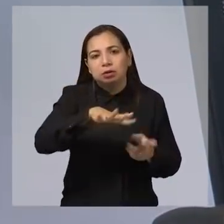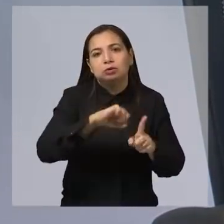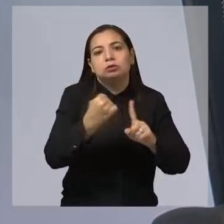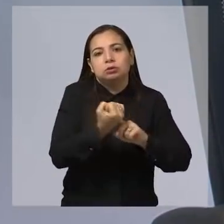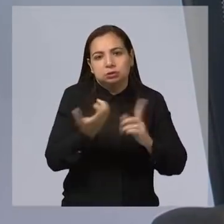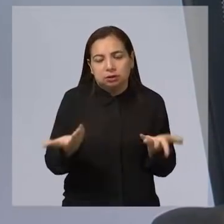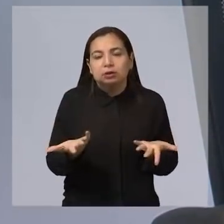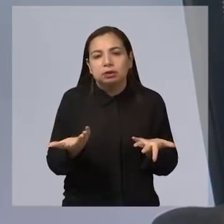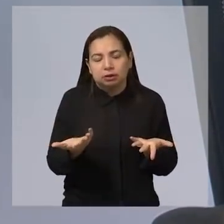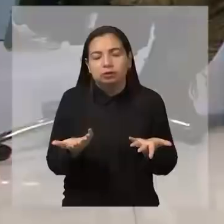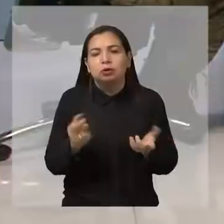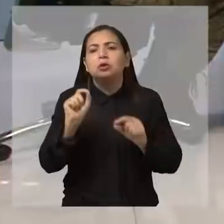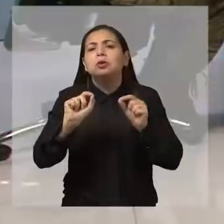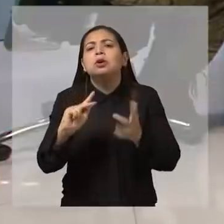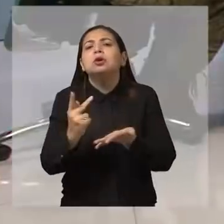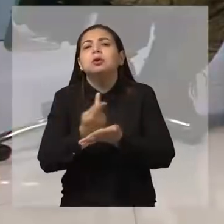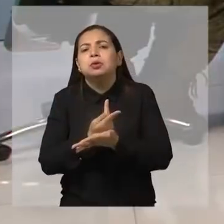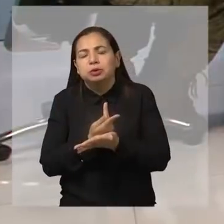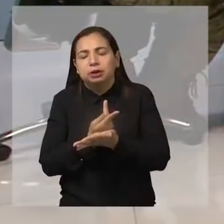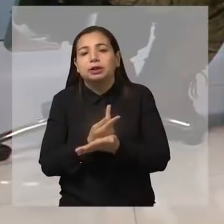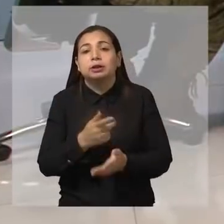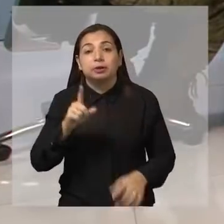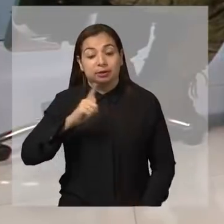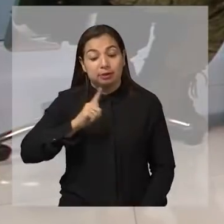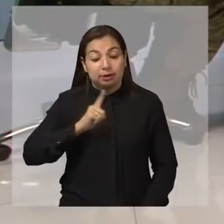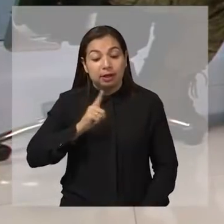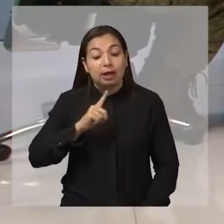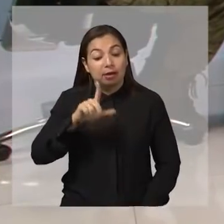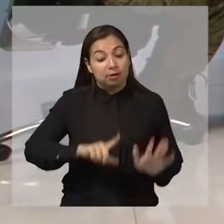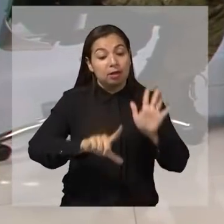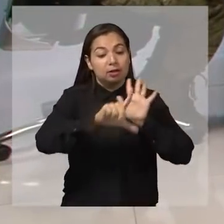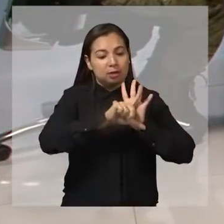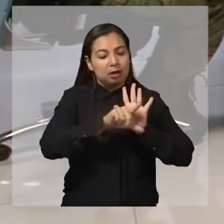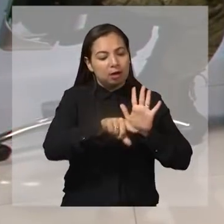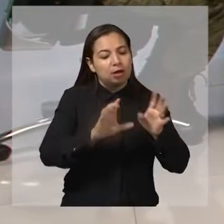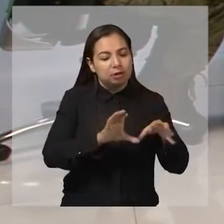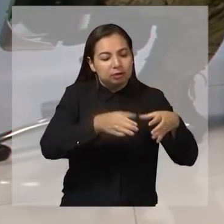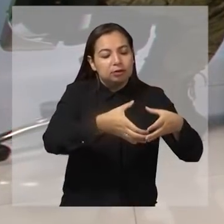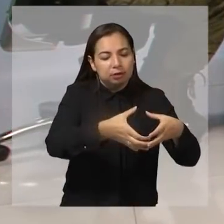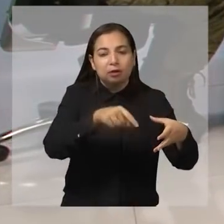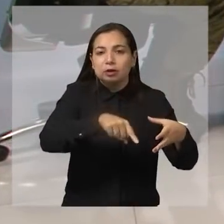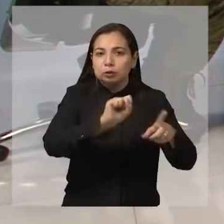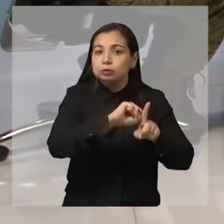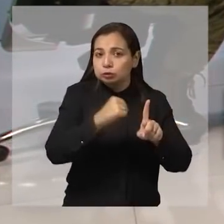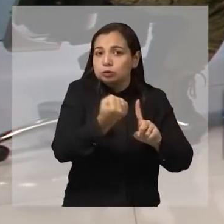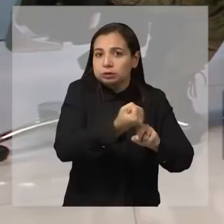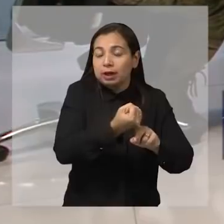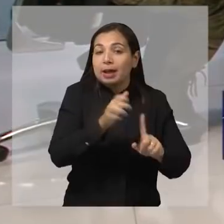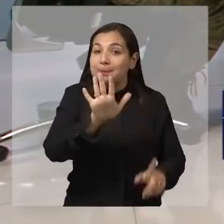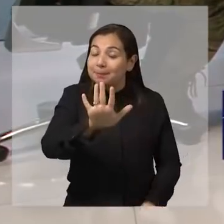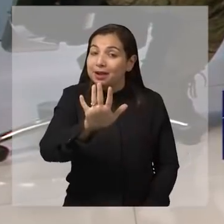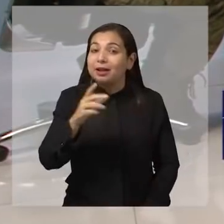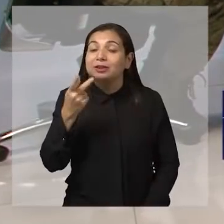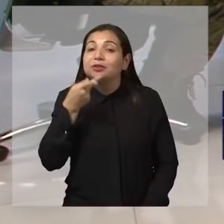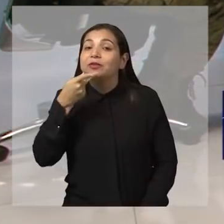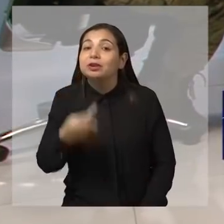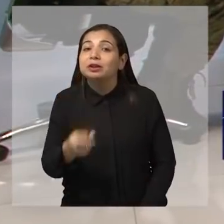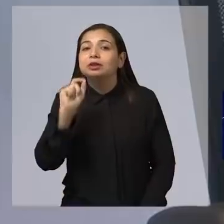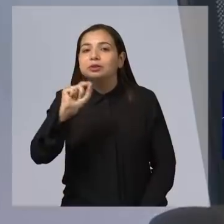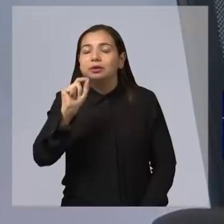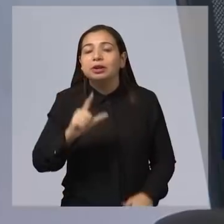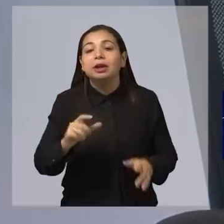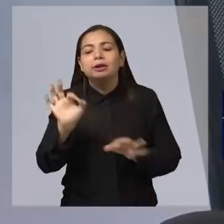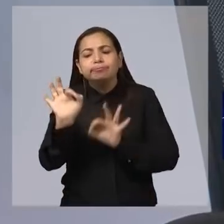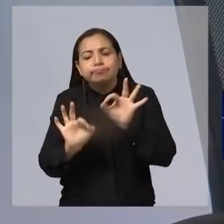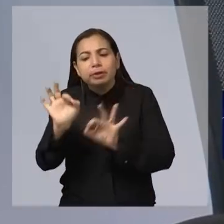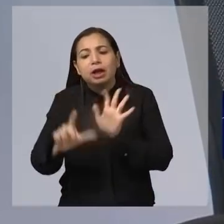uma lei, pelo que o senhor me falou, por uma sociedade. A gente está falando para uma lei, fazer uma lei, só a favor de fazer uma lei,